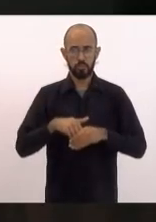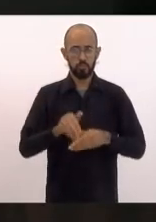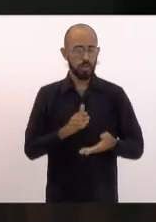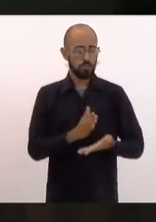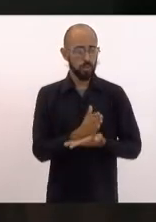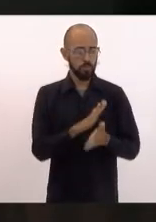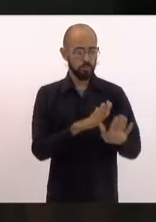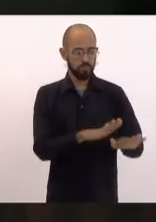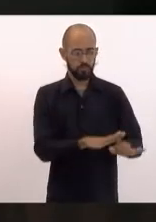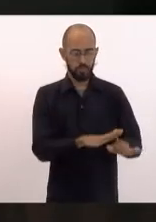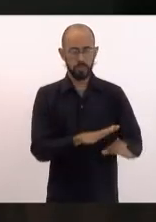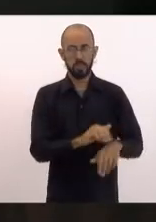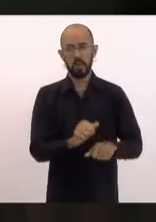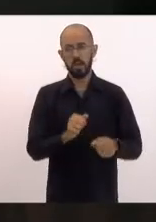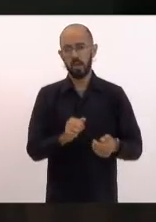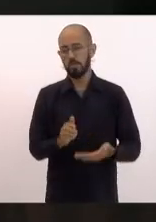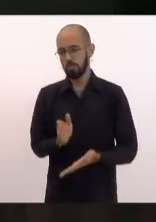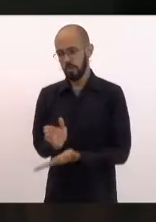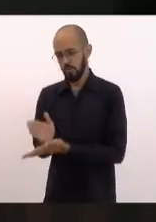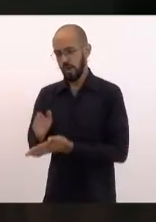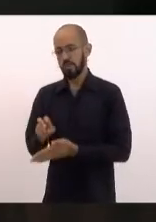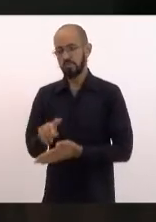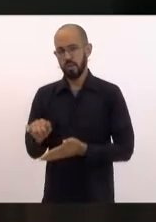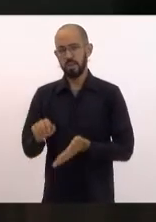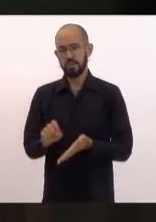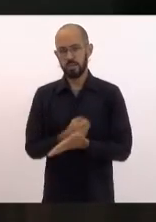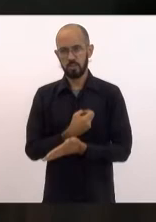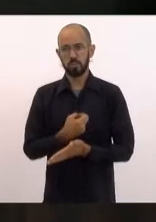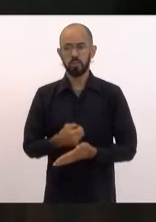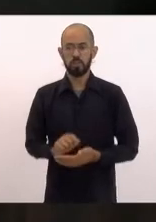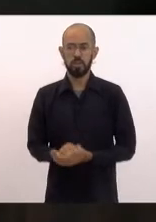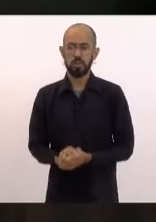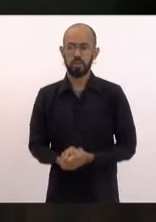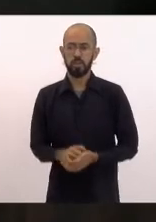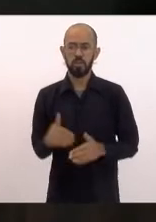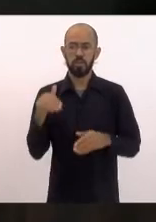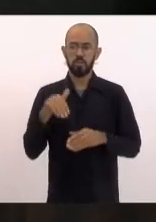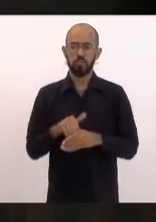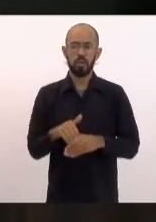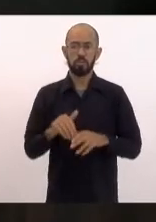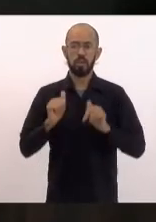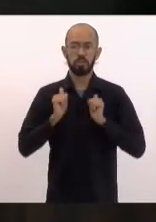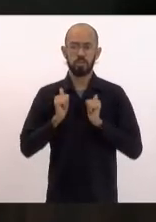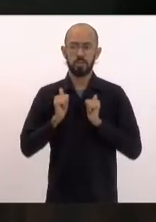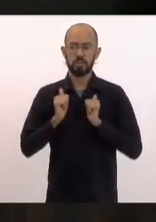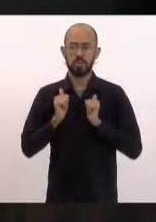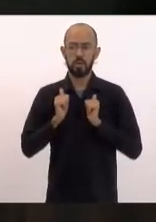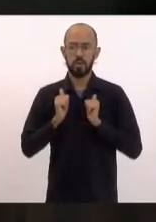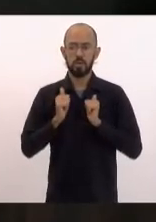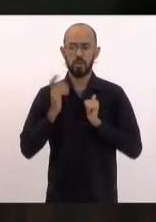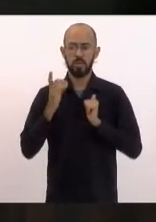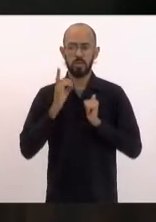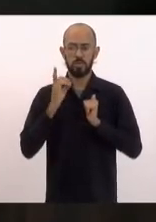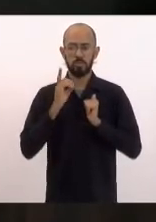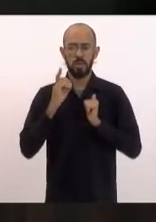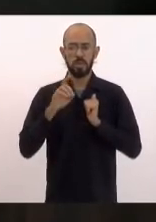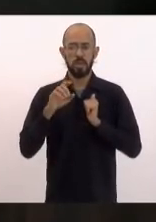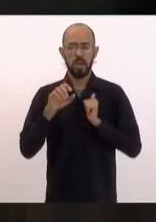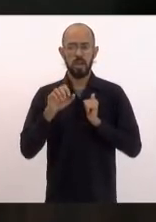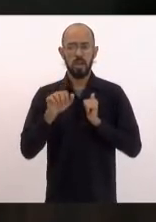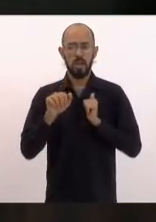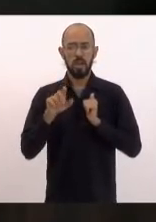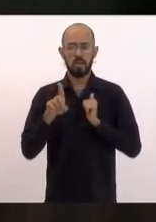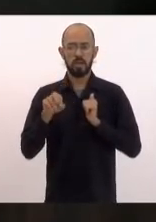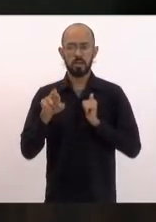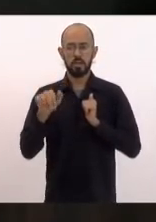aprovam, permaneçam como estão, aprovada, vai à promulgação, com voto pela abstenção. Da deputada Adriana do